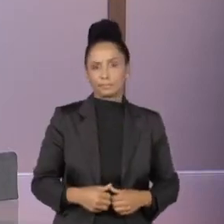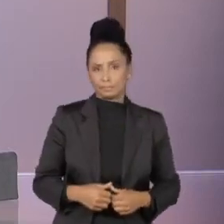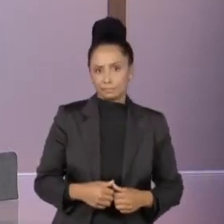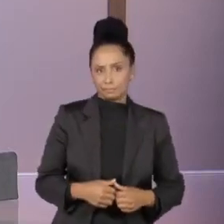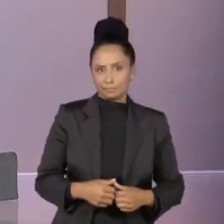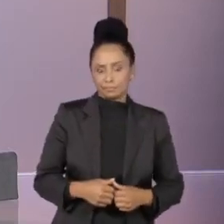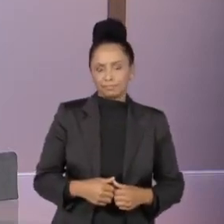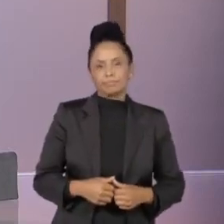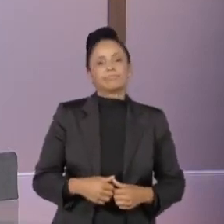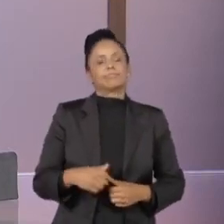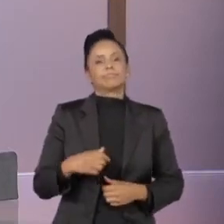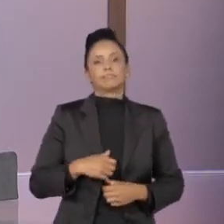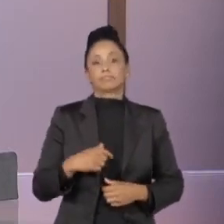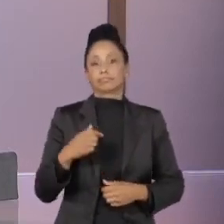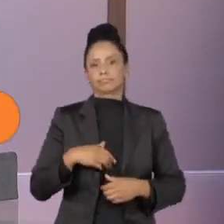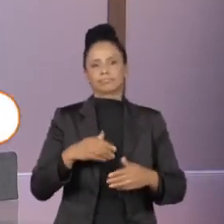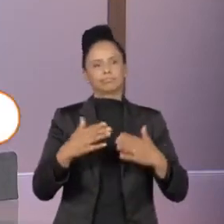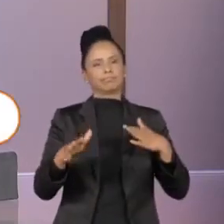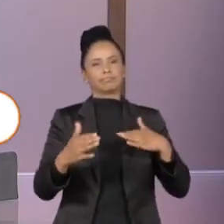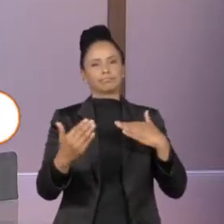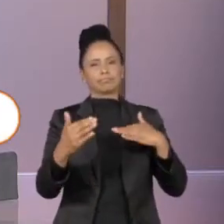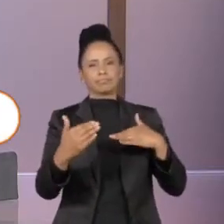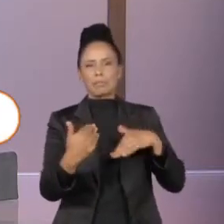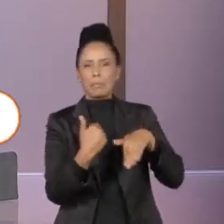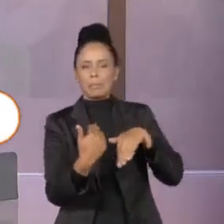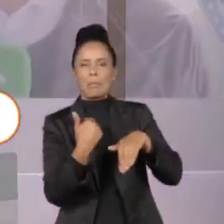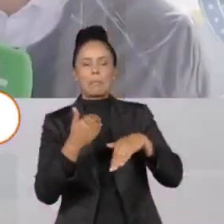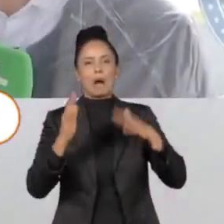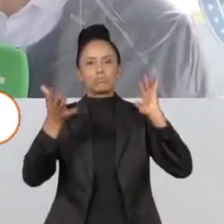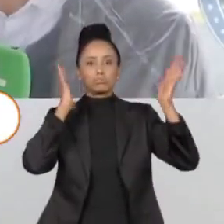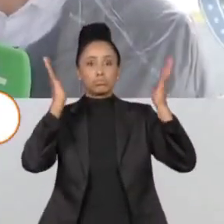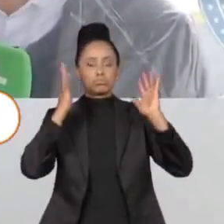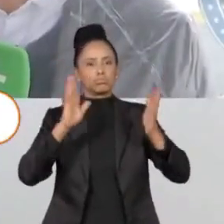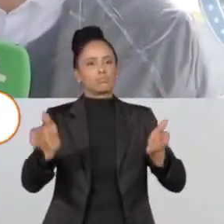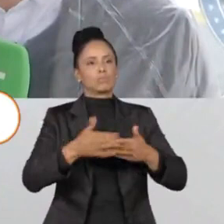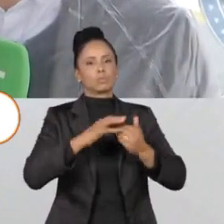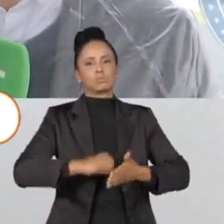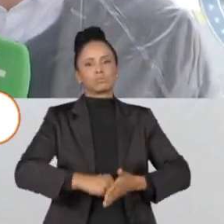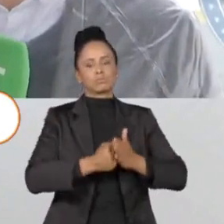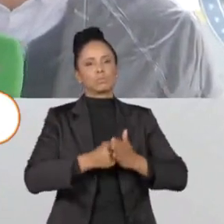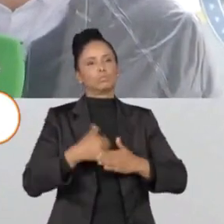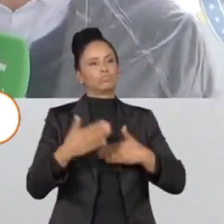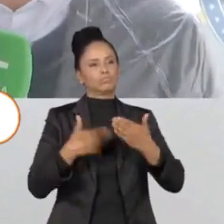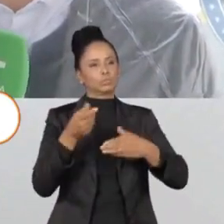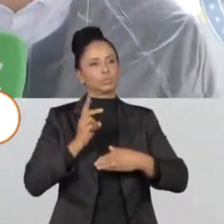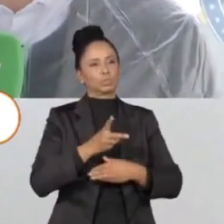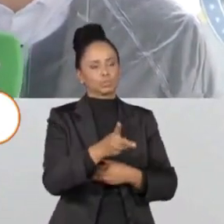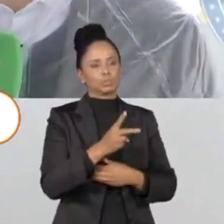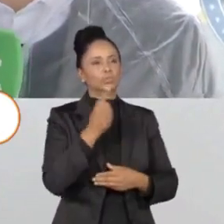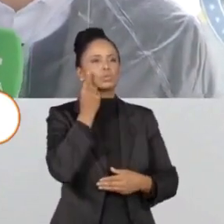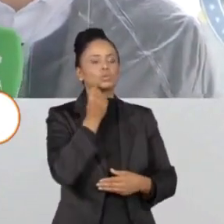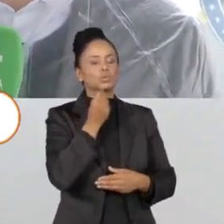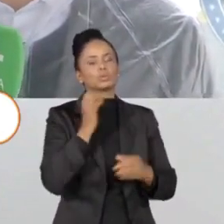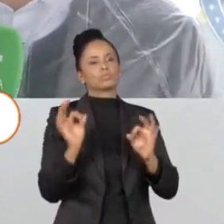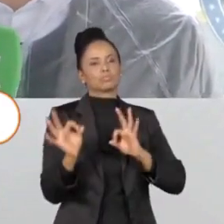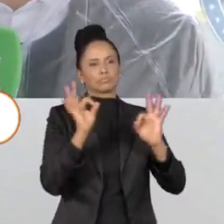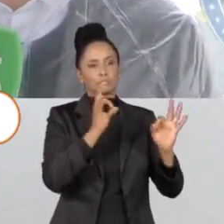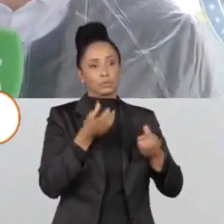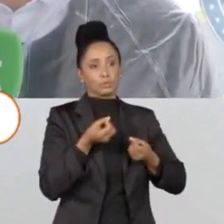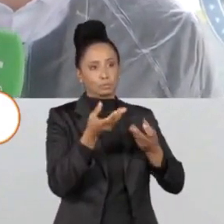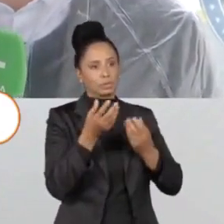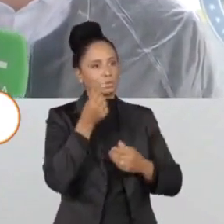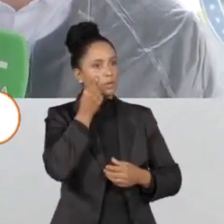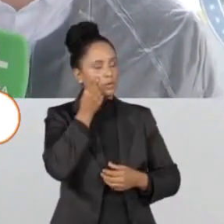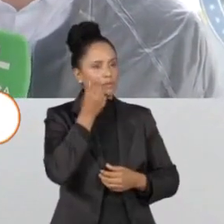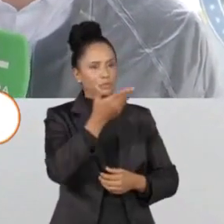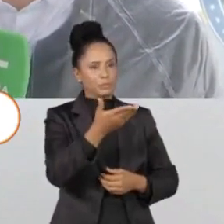Caminhoneiros continuam bloqueando rodovias em alguns pontos do país. Quem acompanha a movimentação, o repórter Luiz Turati, e tem as informações ao